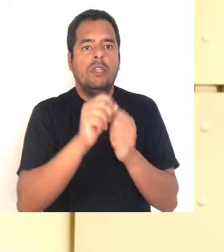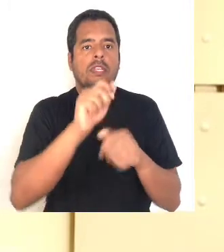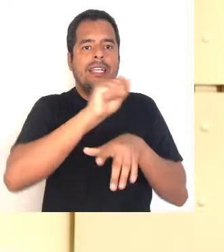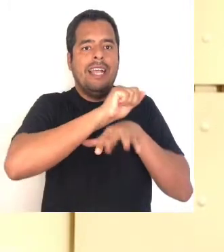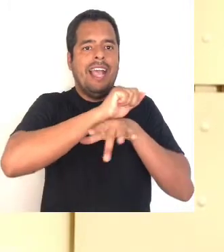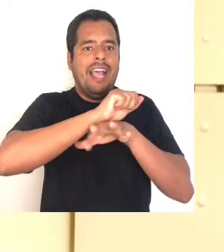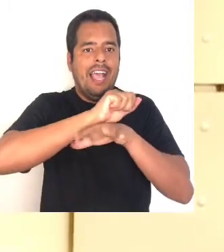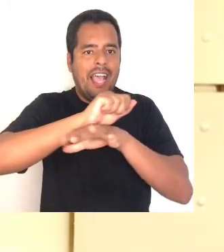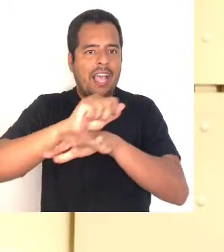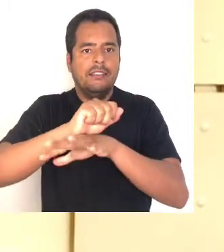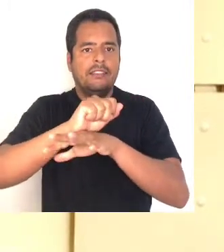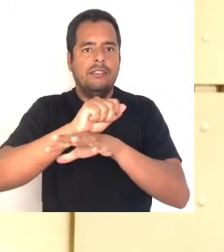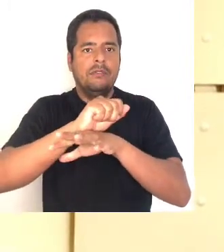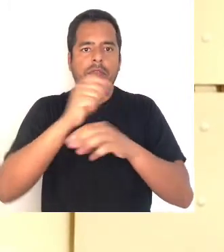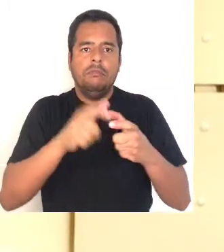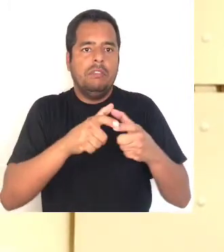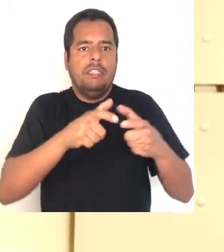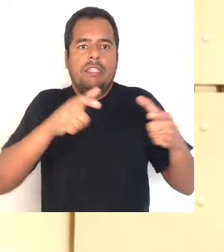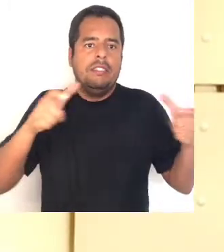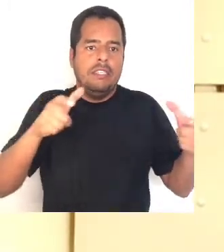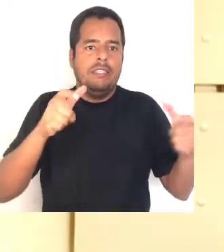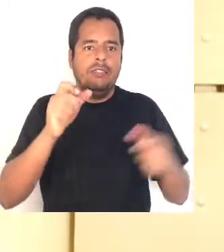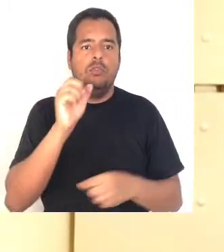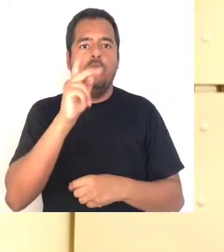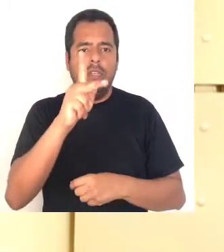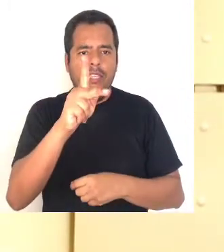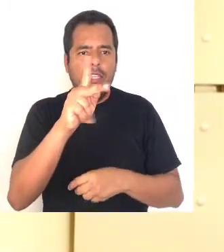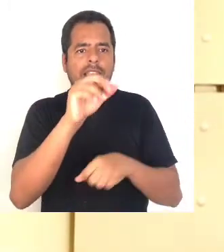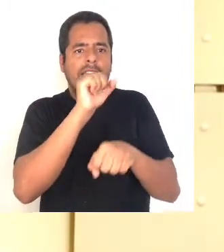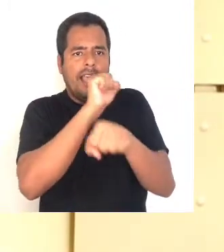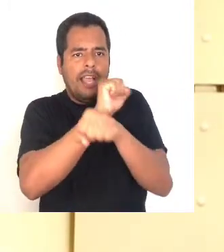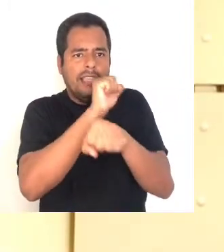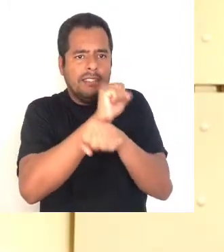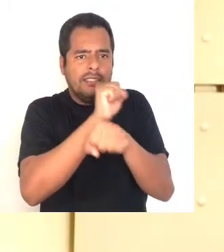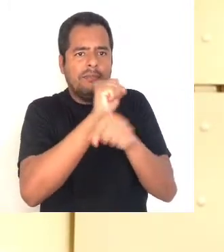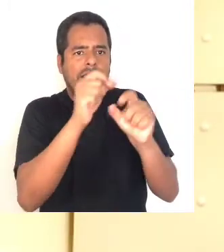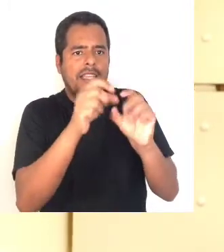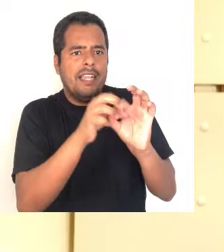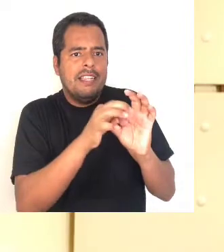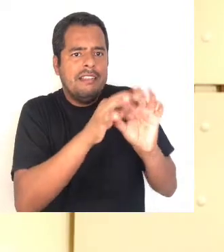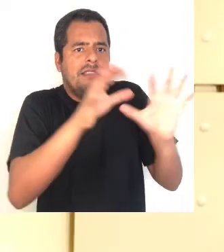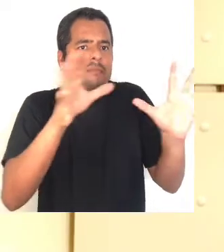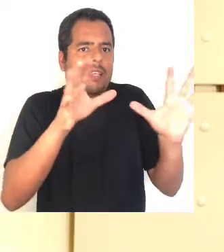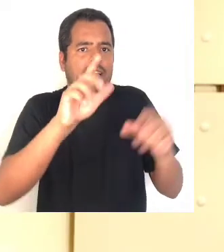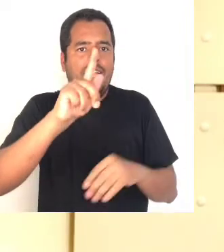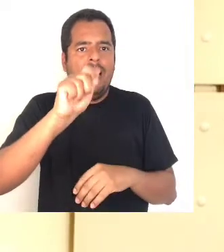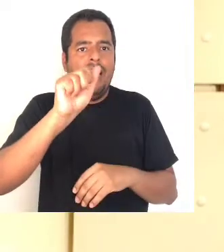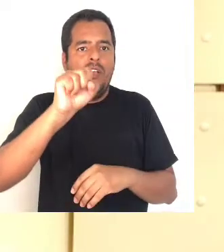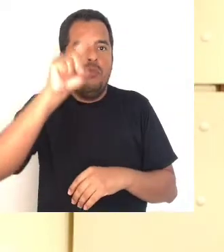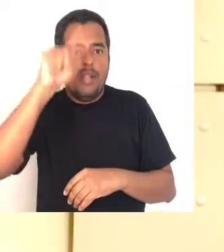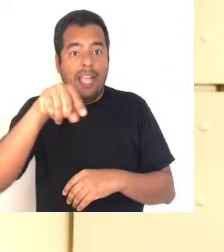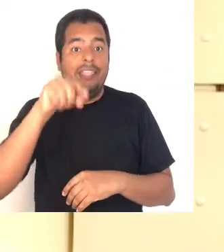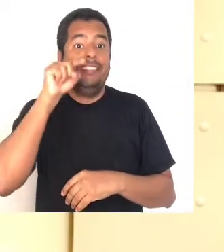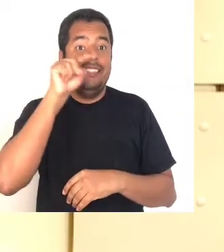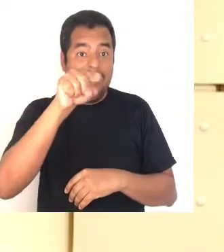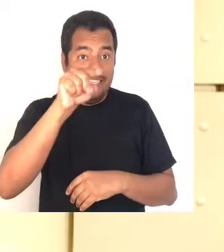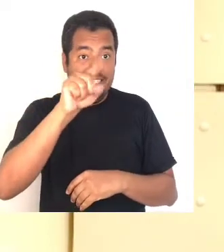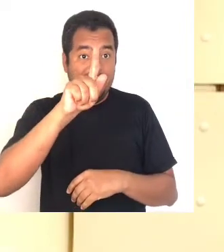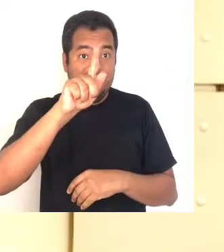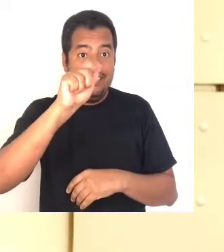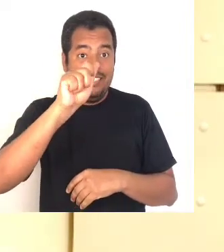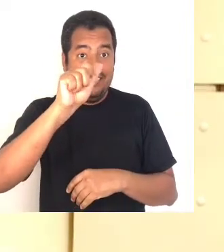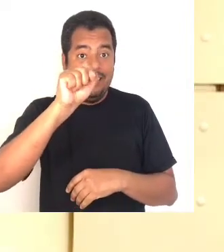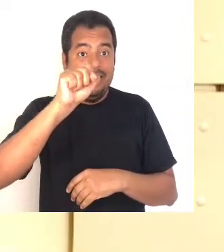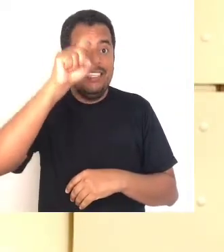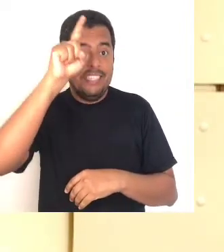ácido clorídrico em excesso. Ok? Fez isso, pessoal, ó. Espera ele liberar um pouquinho, que ainda está liberando gás. Esse gás que está sendo